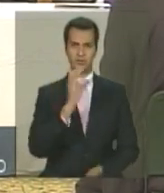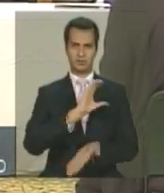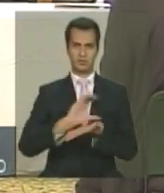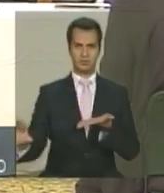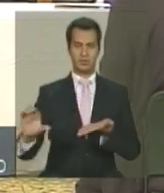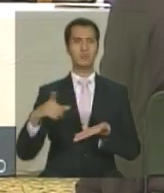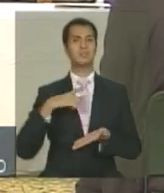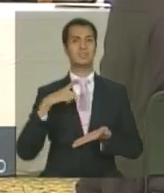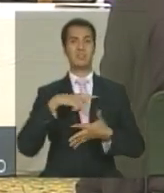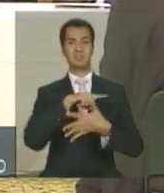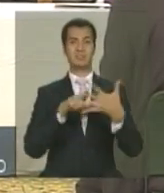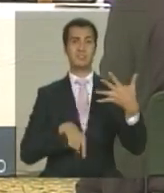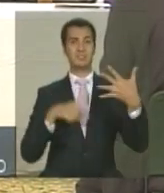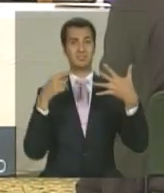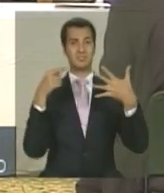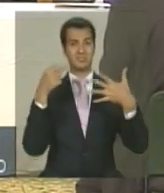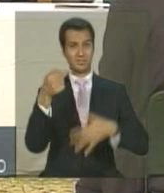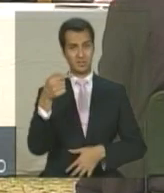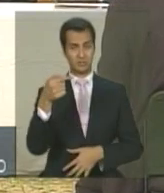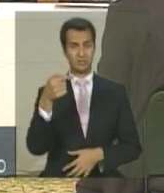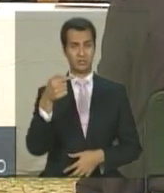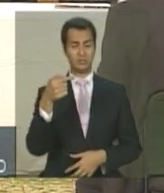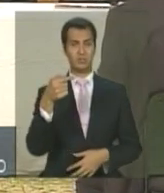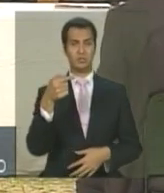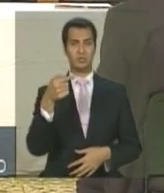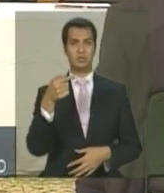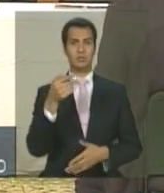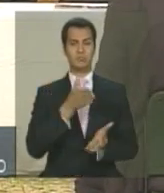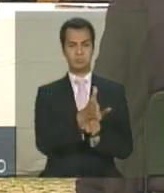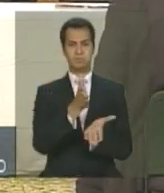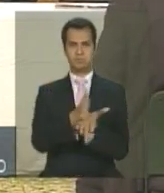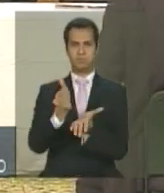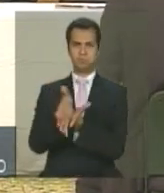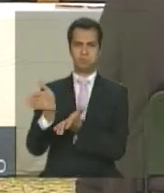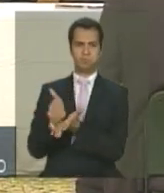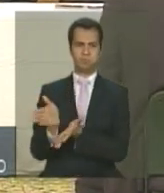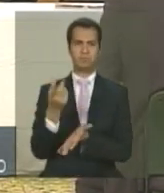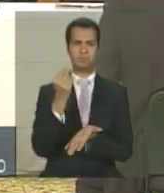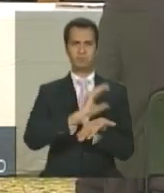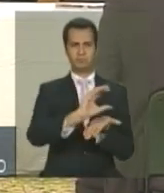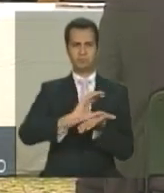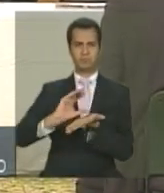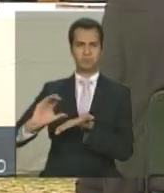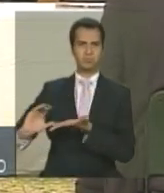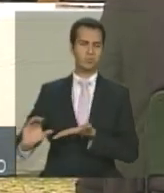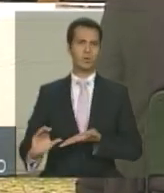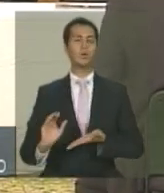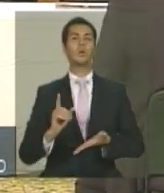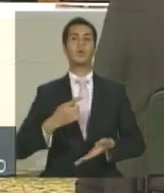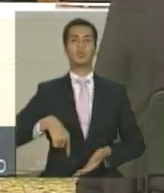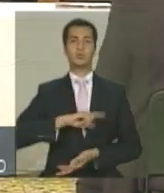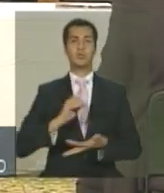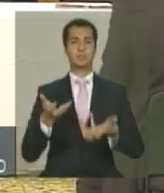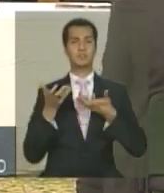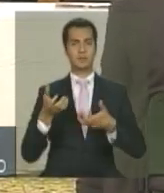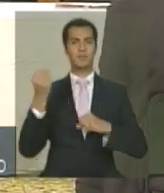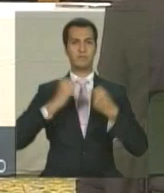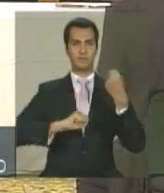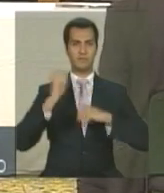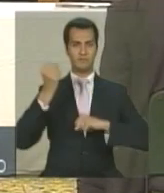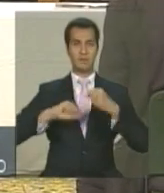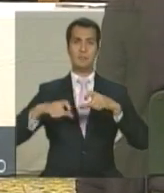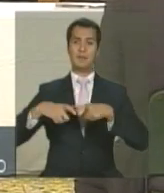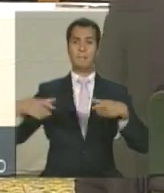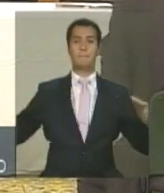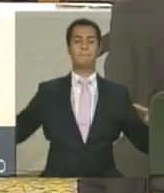é expansão da capacidade de produção no Brasil. Hoje nós estamos chegando ao nosso limite de capacidade, a indústria, a nossa